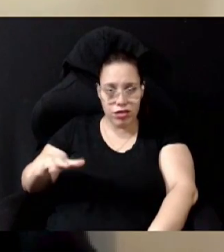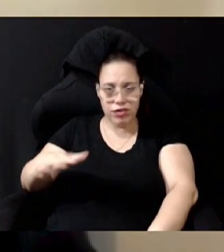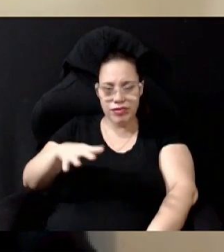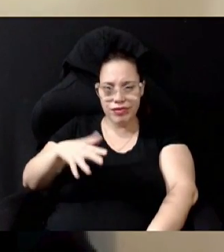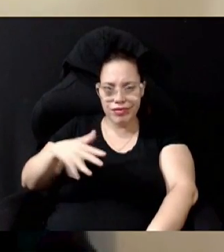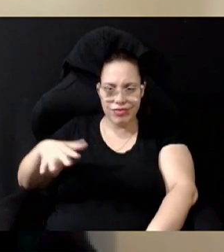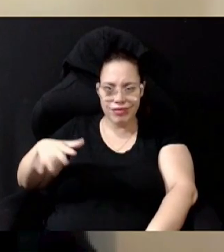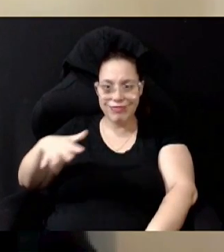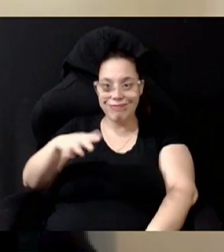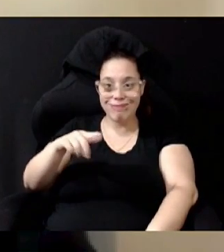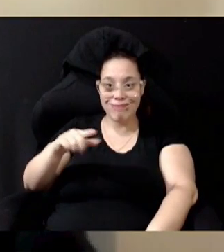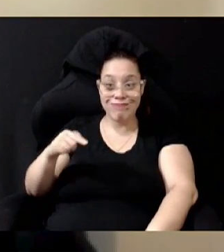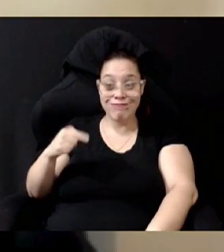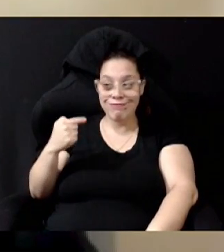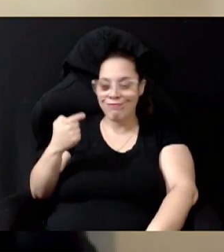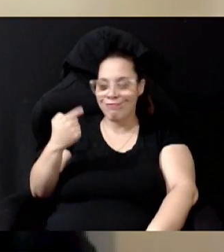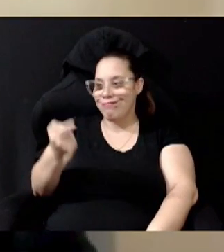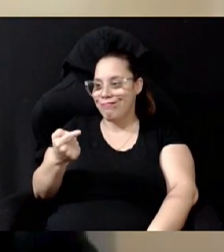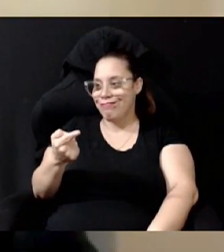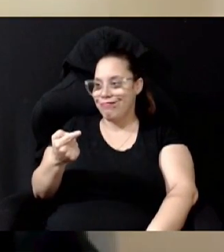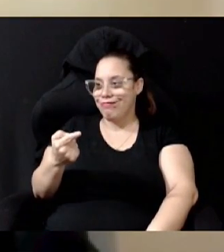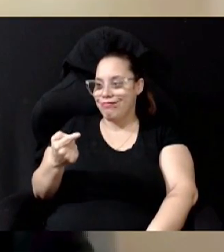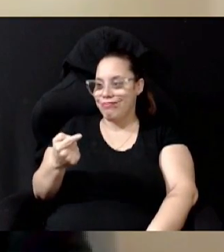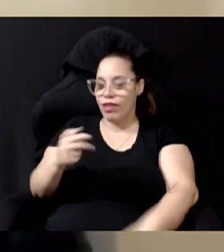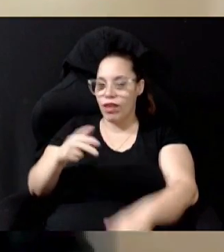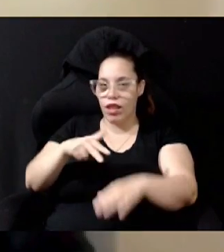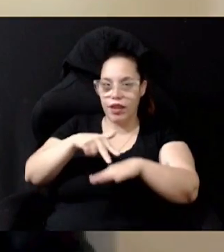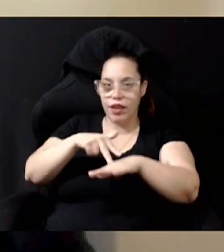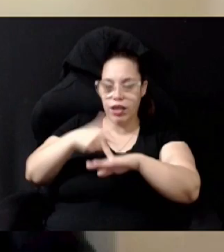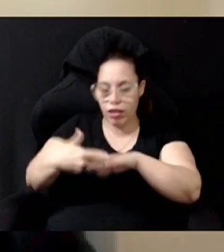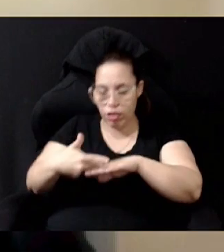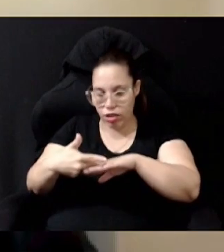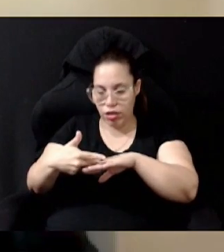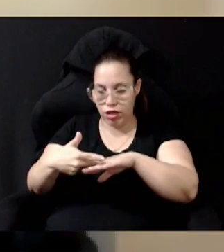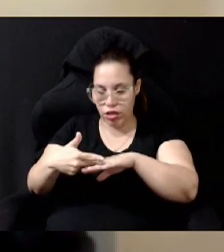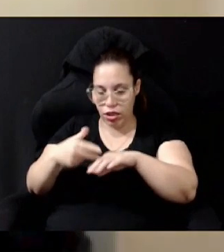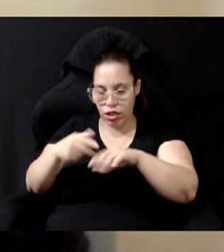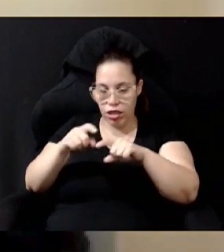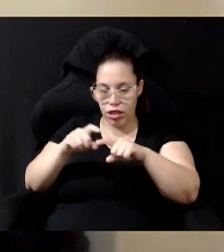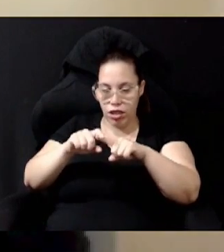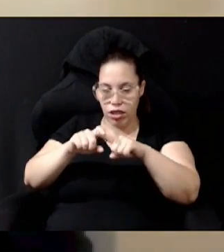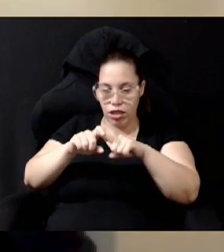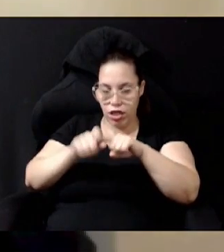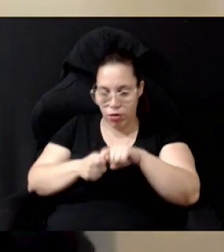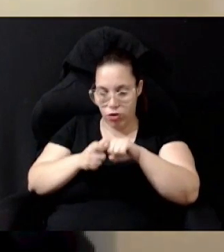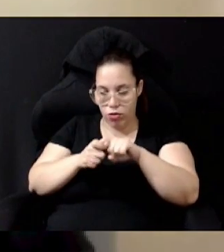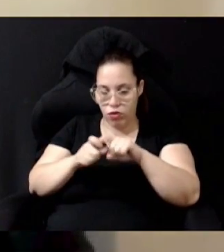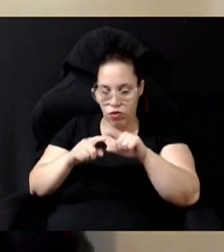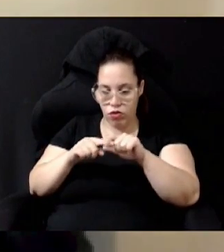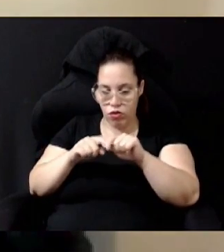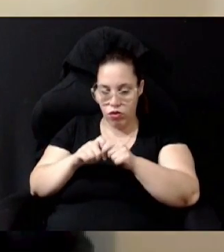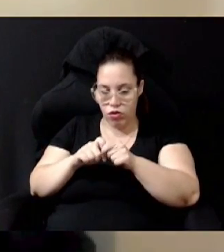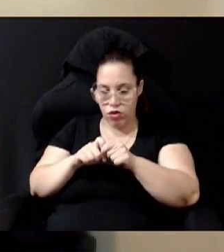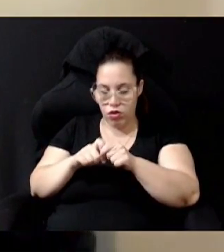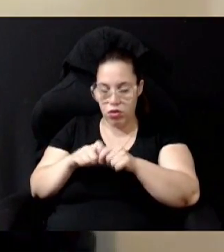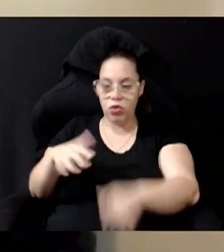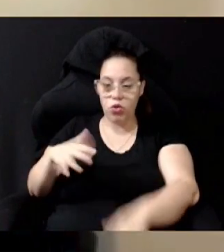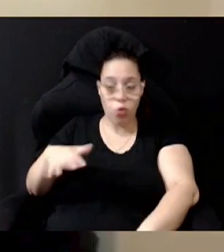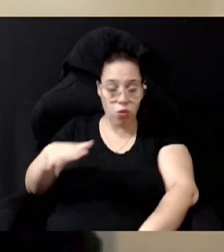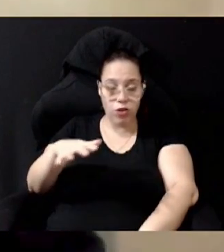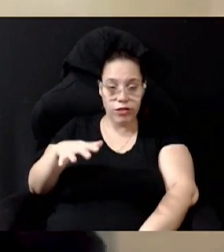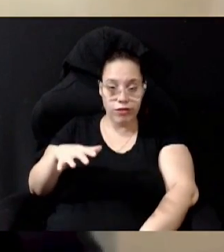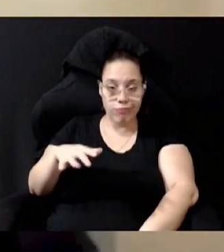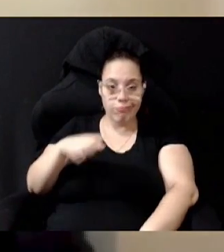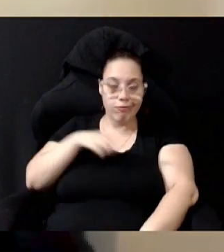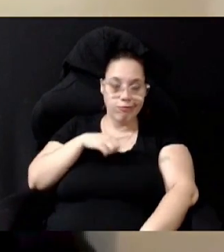seguinte ela cair, tropeçar e quebrar um dedo do pé, ela é uma pessoa com Parkinson que tem